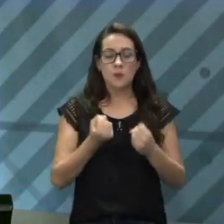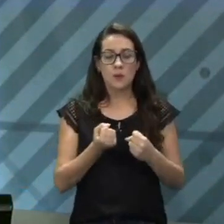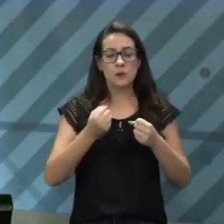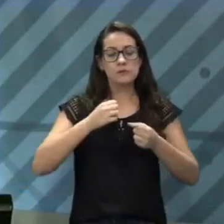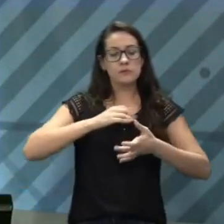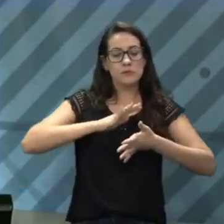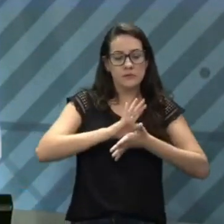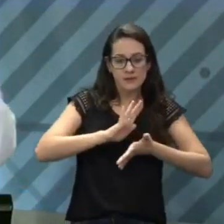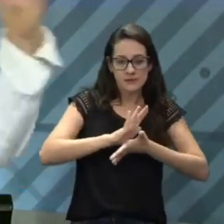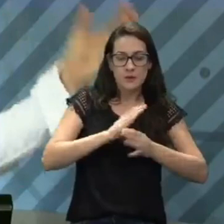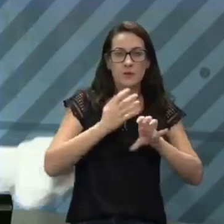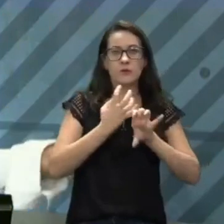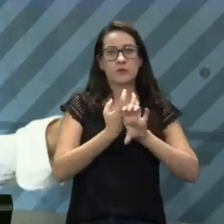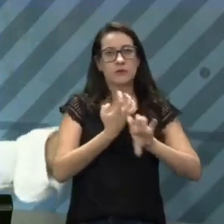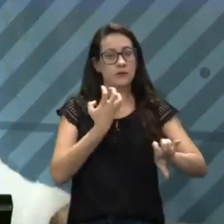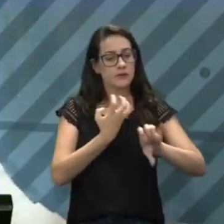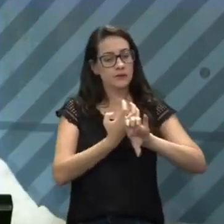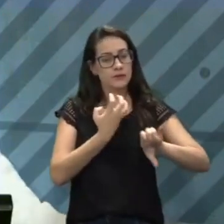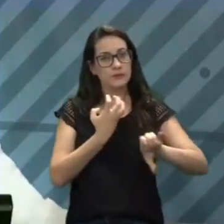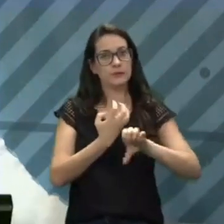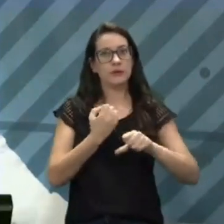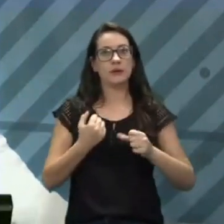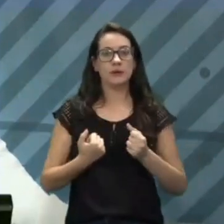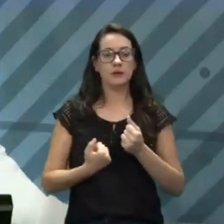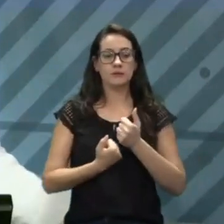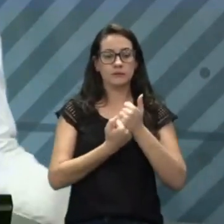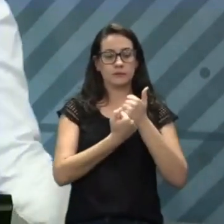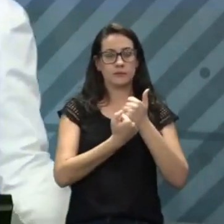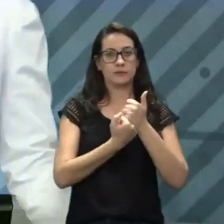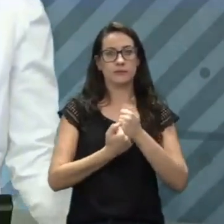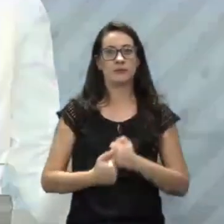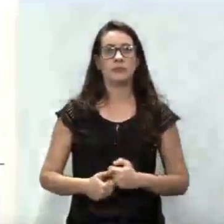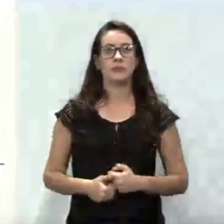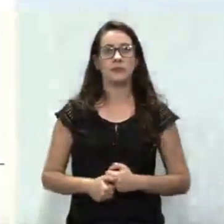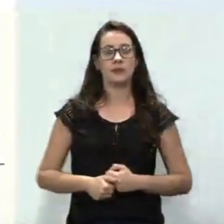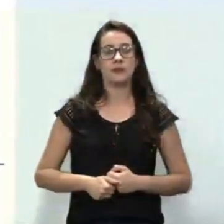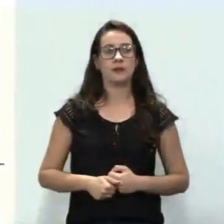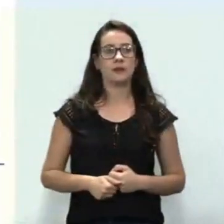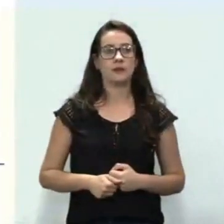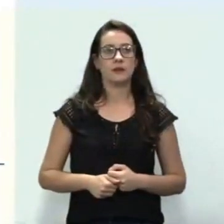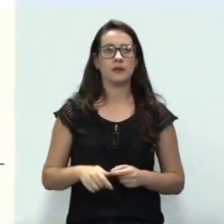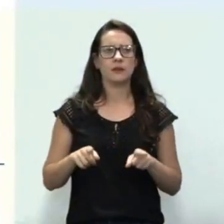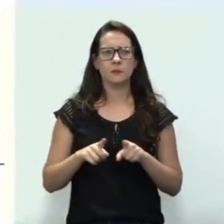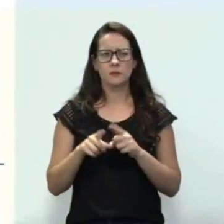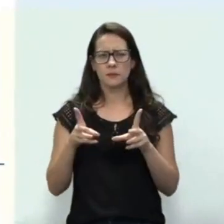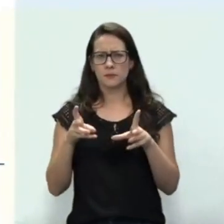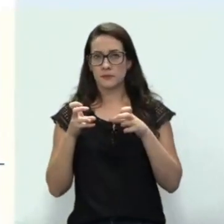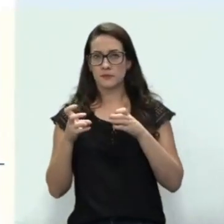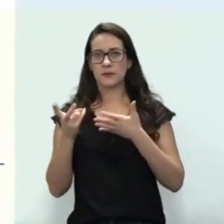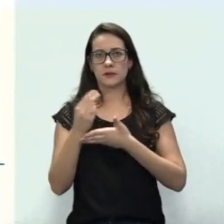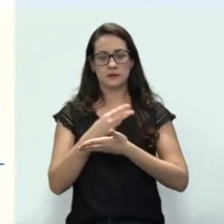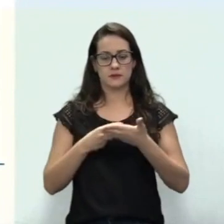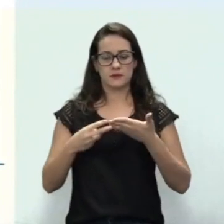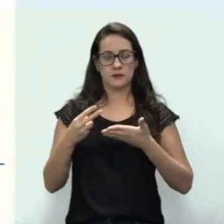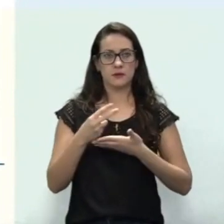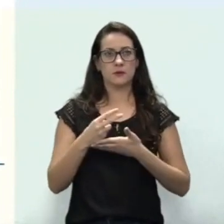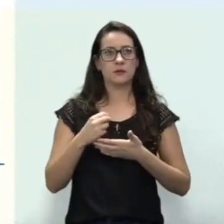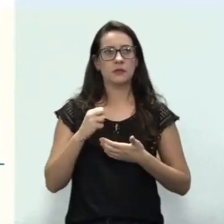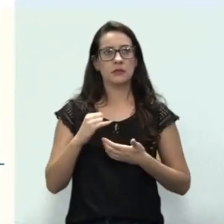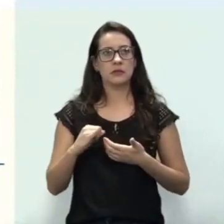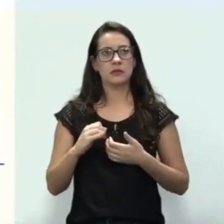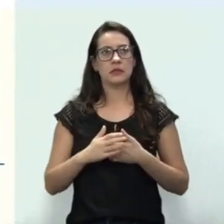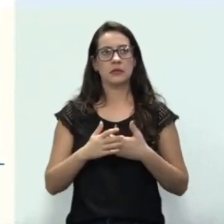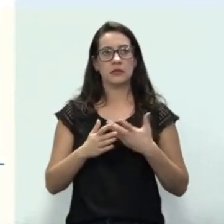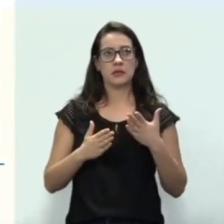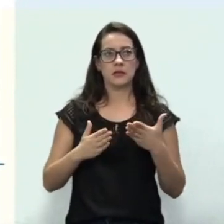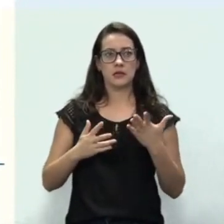e tração direcionadas para o nosso apoio. Se a gente observar também uma outra coisa aqui na figura, se a gente cortasse essa